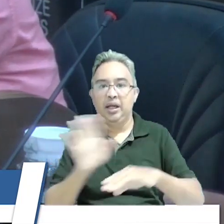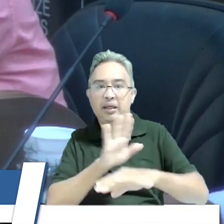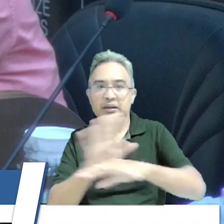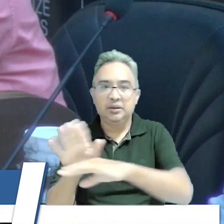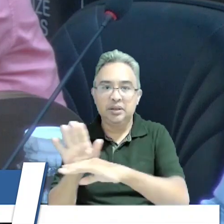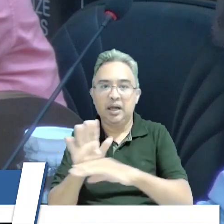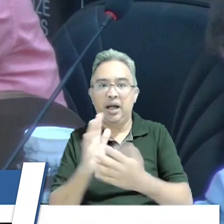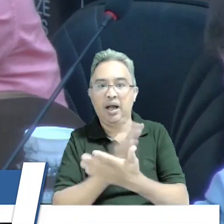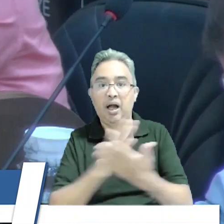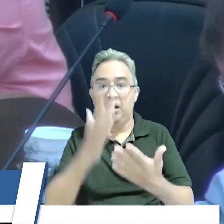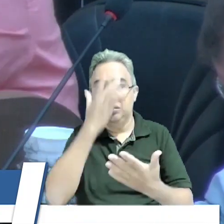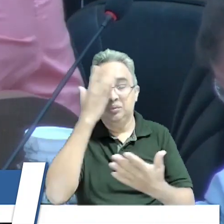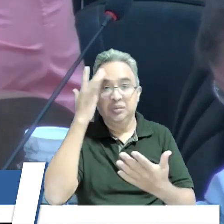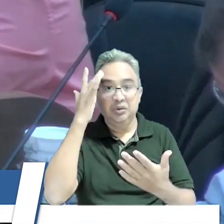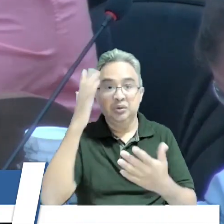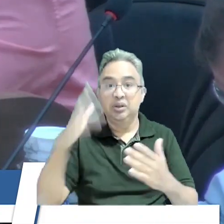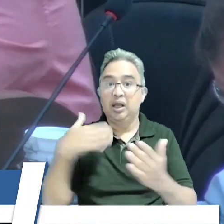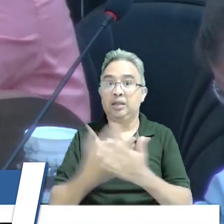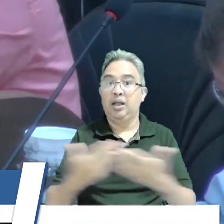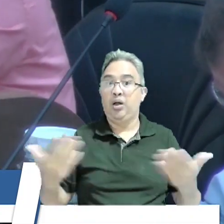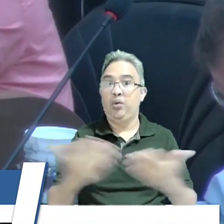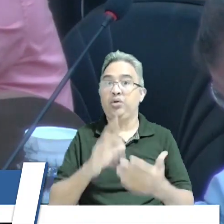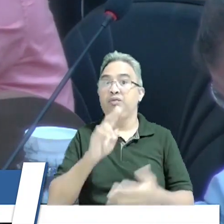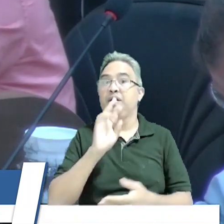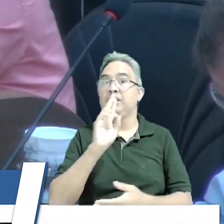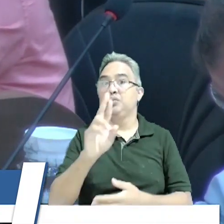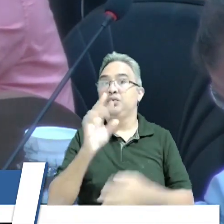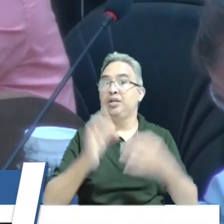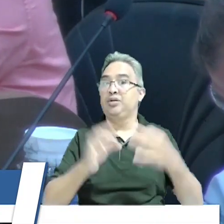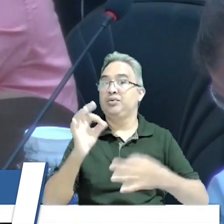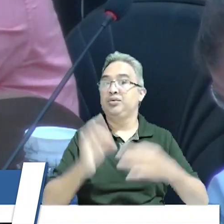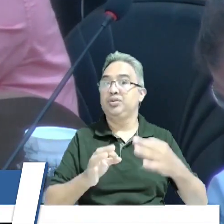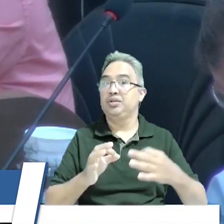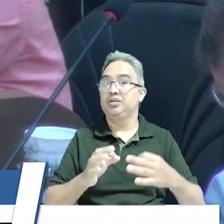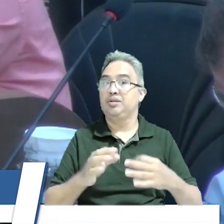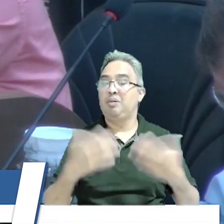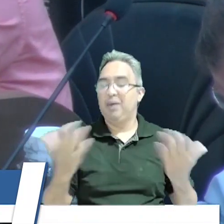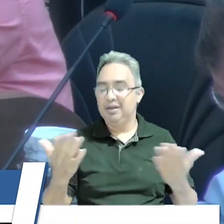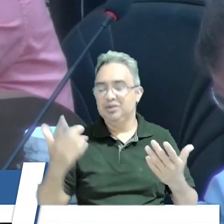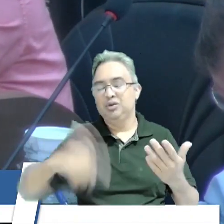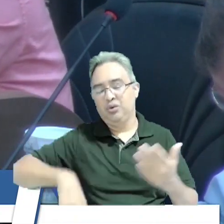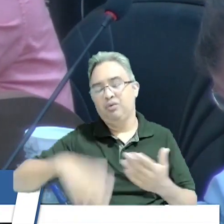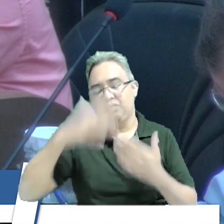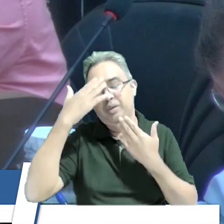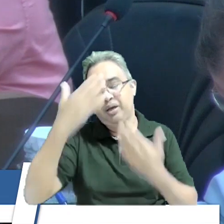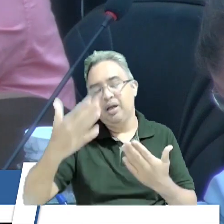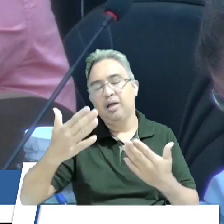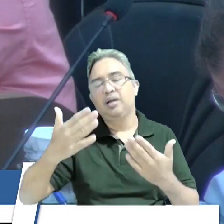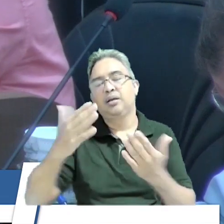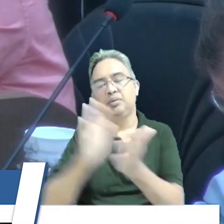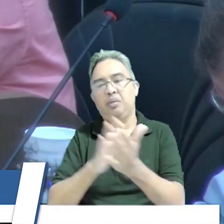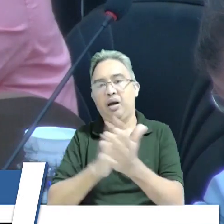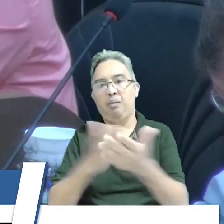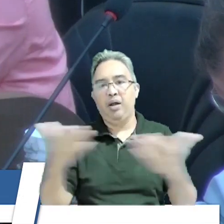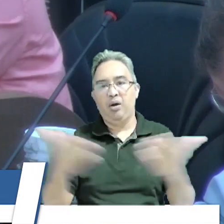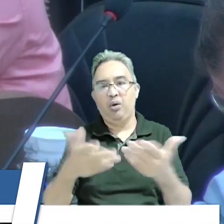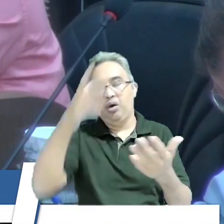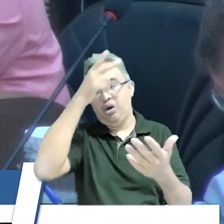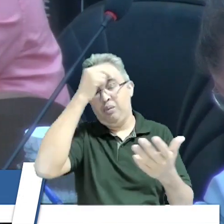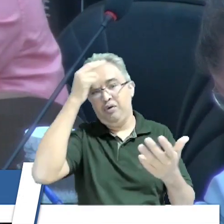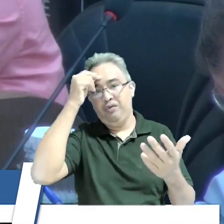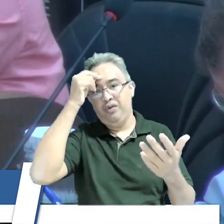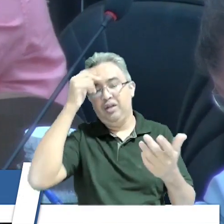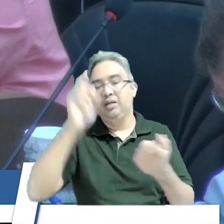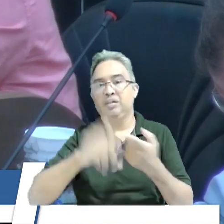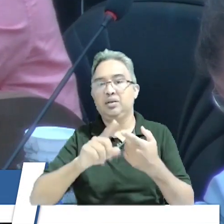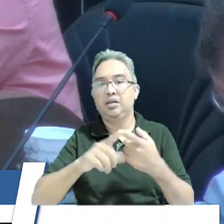ainda vão responder na justiça ainda. Obrigado. Mas, mesmo assim, parabéns ao prefeito atual e essa Câmara também